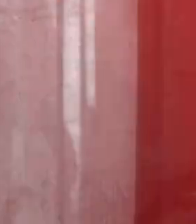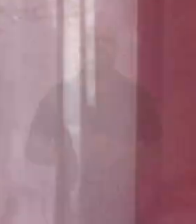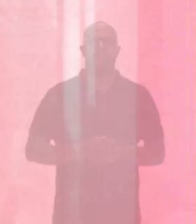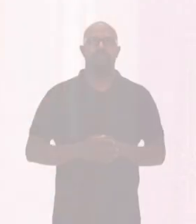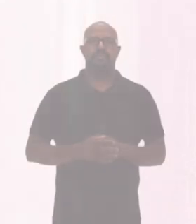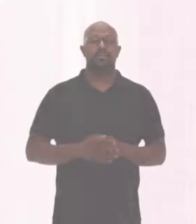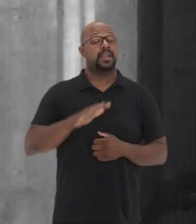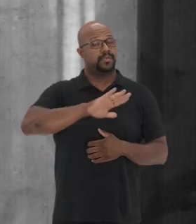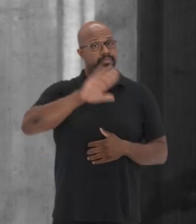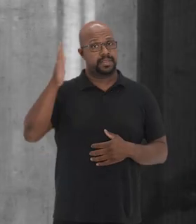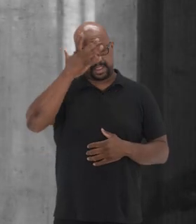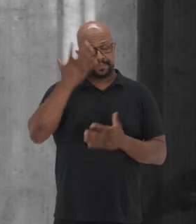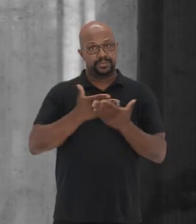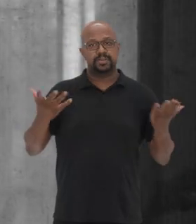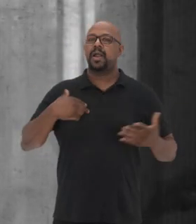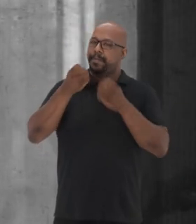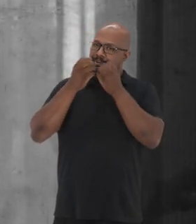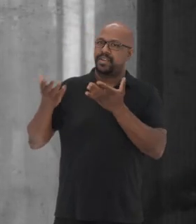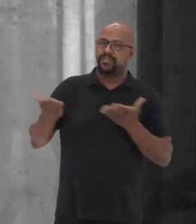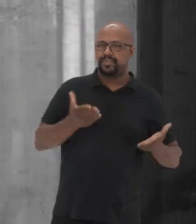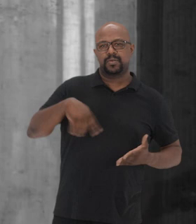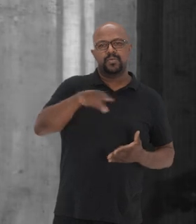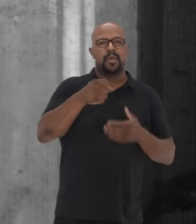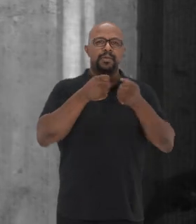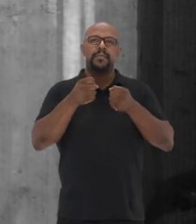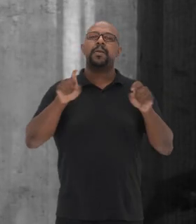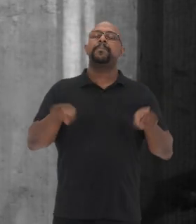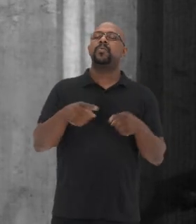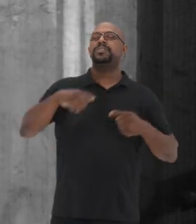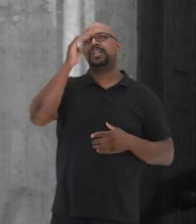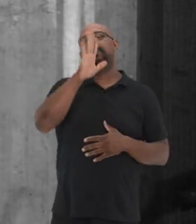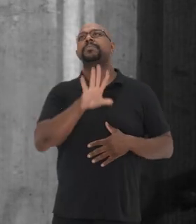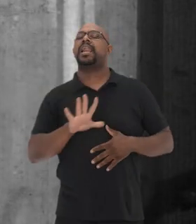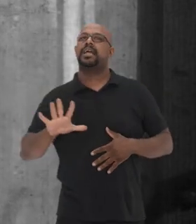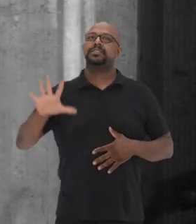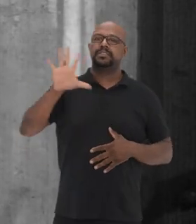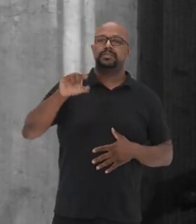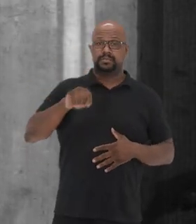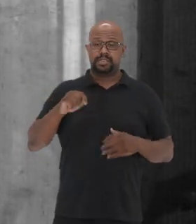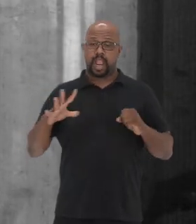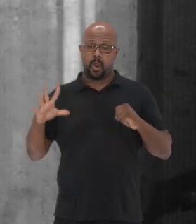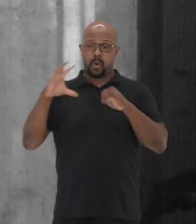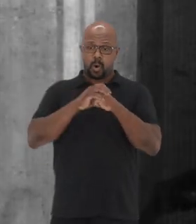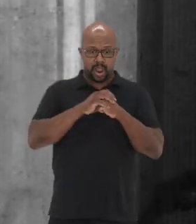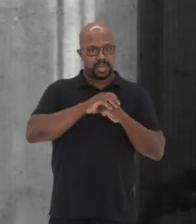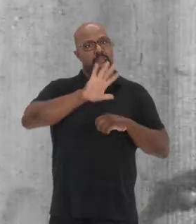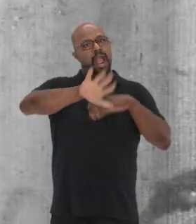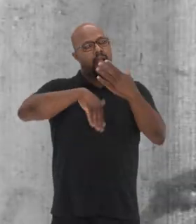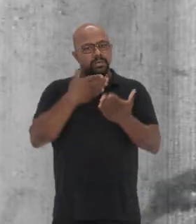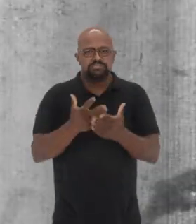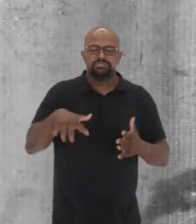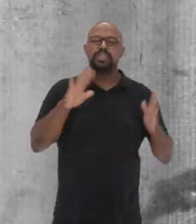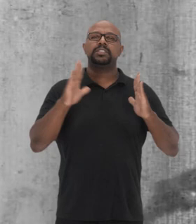Olá pessoal bem-vindos ao programa música no Brasil da colônia a geração de ouro